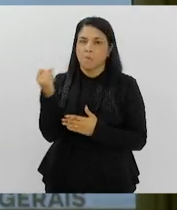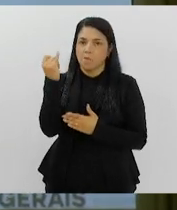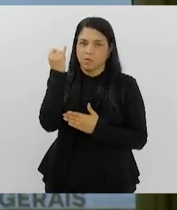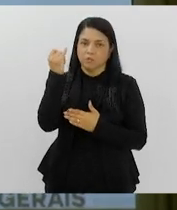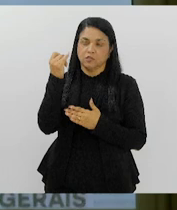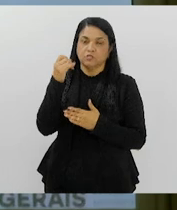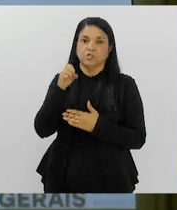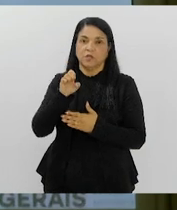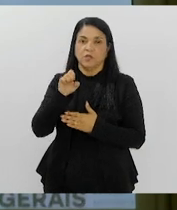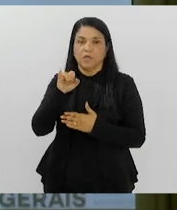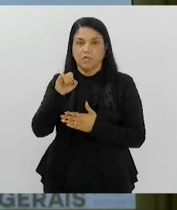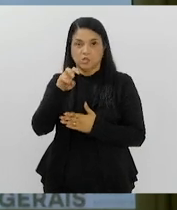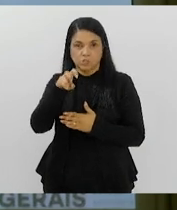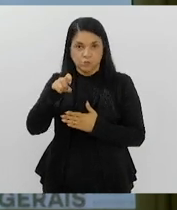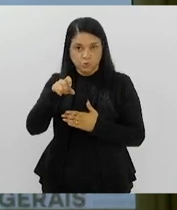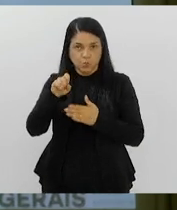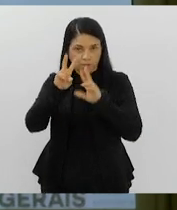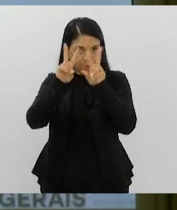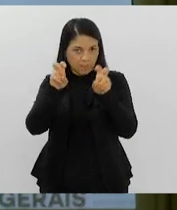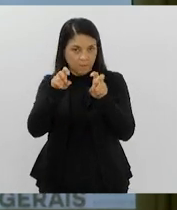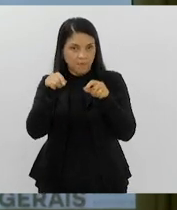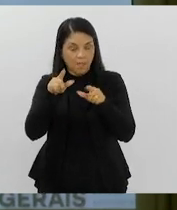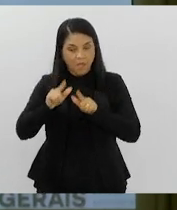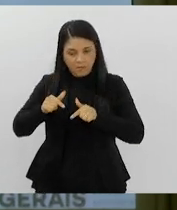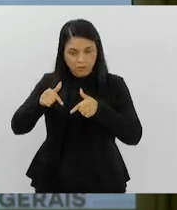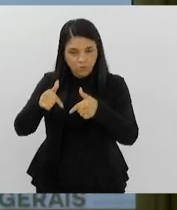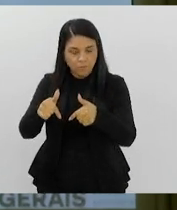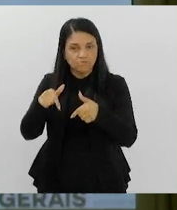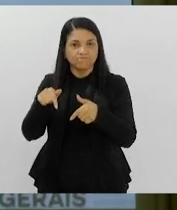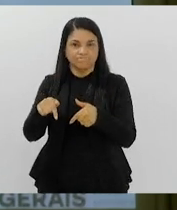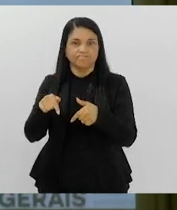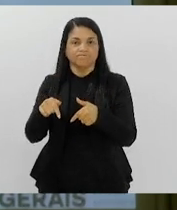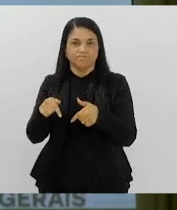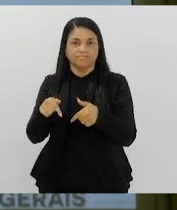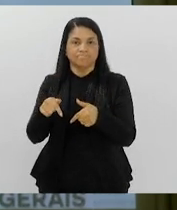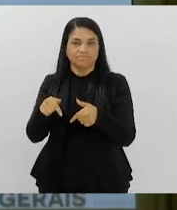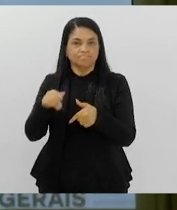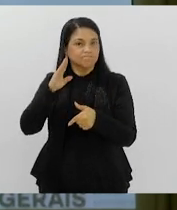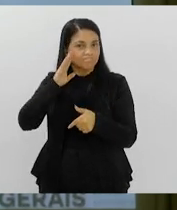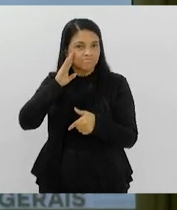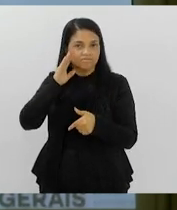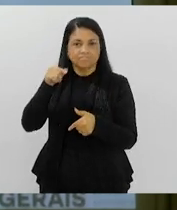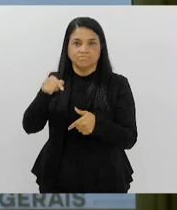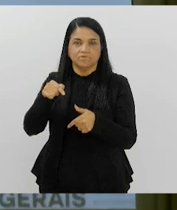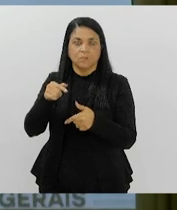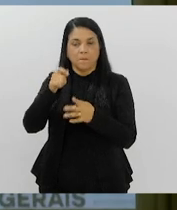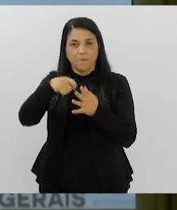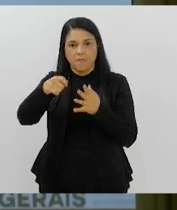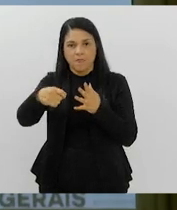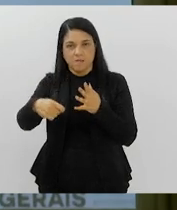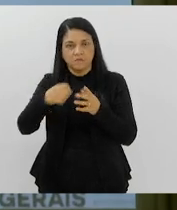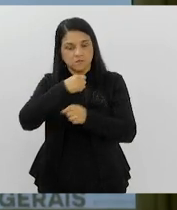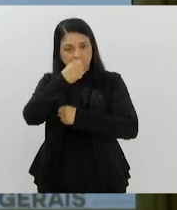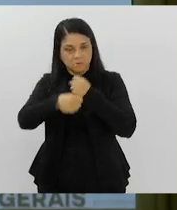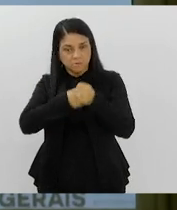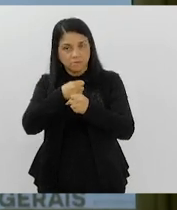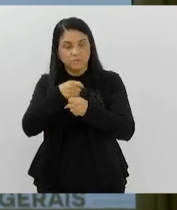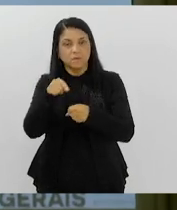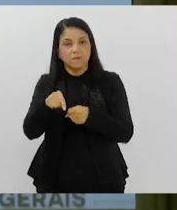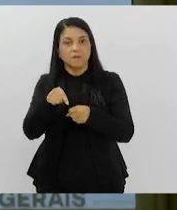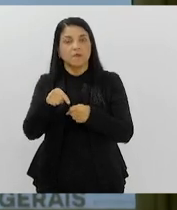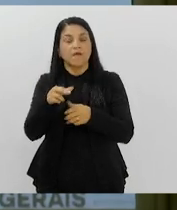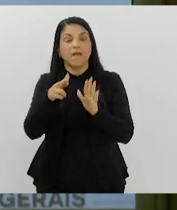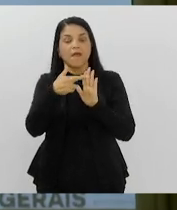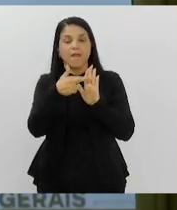onde foi a maior atuação que nós vamos tomar, né, nos próximos meses e nos próximos anos, é a questão das